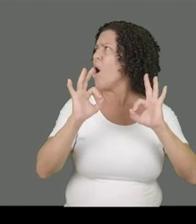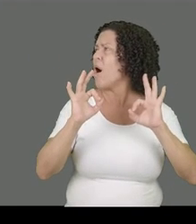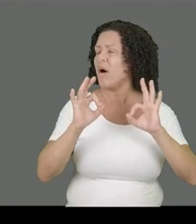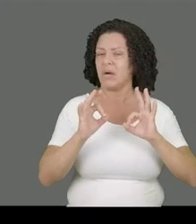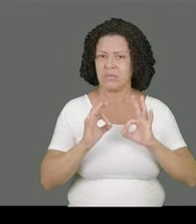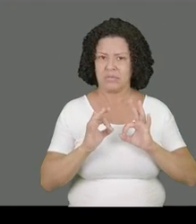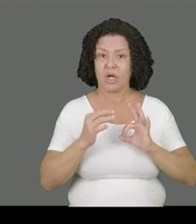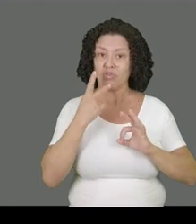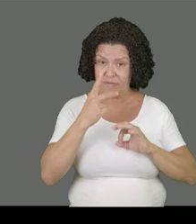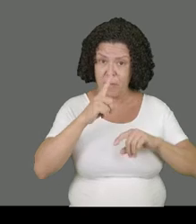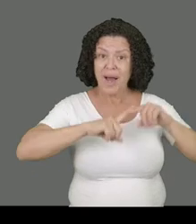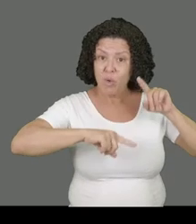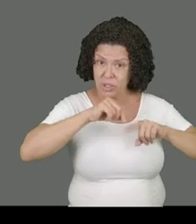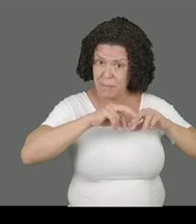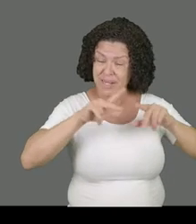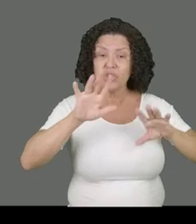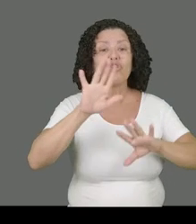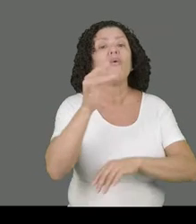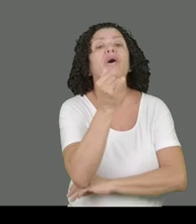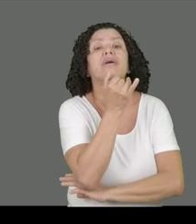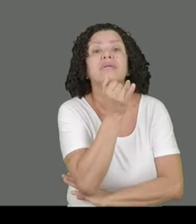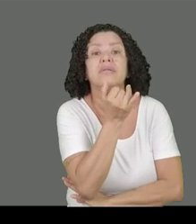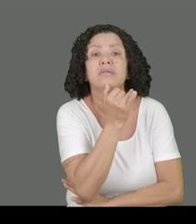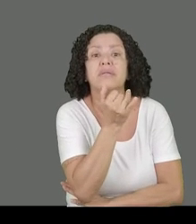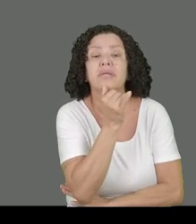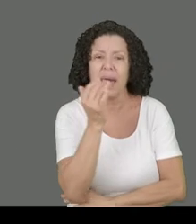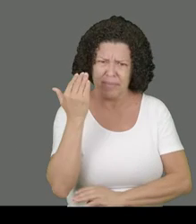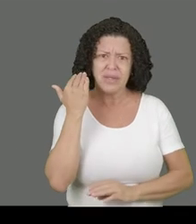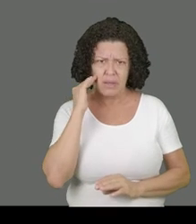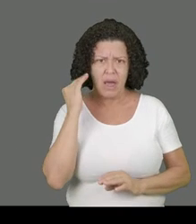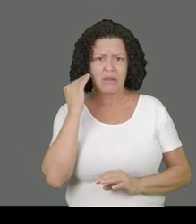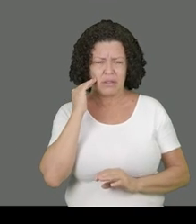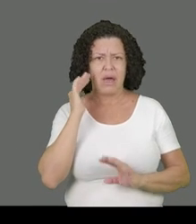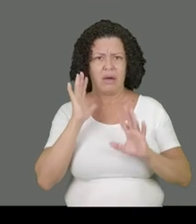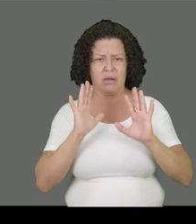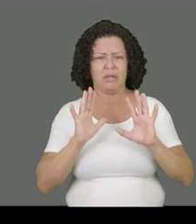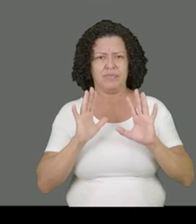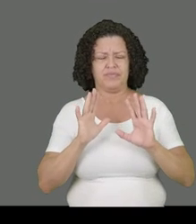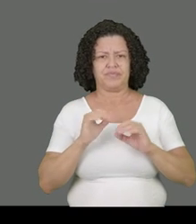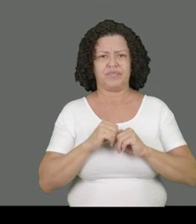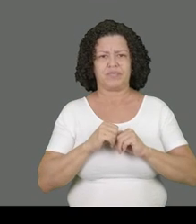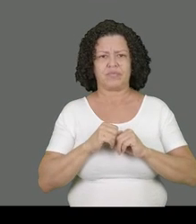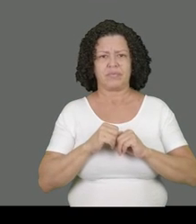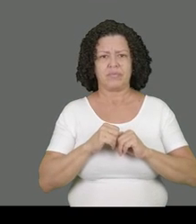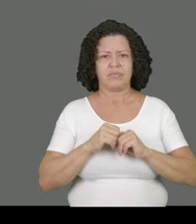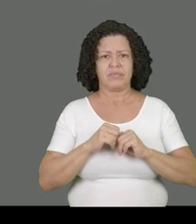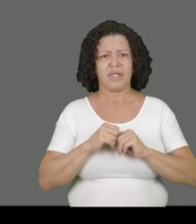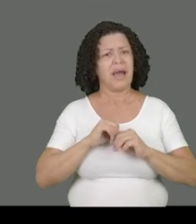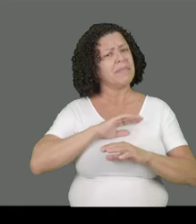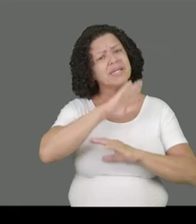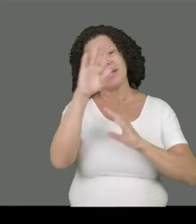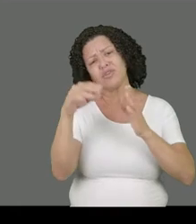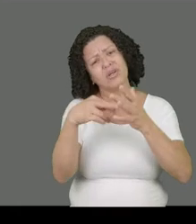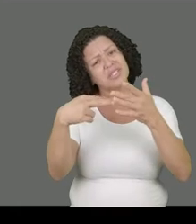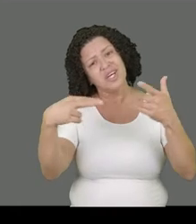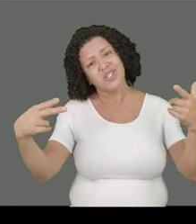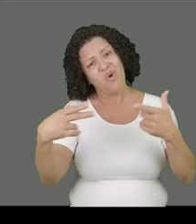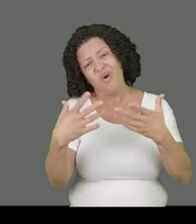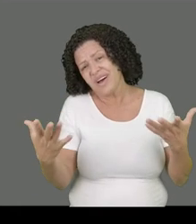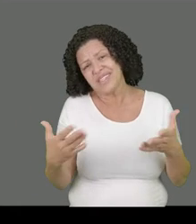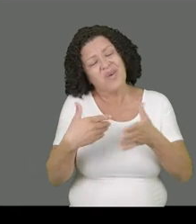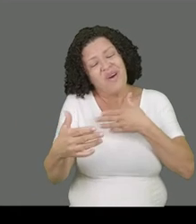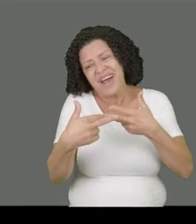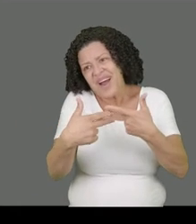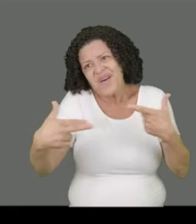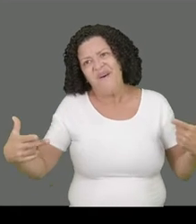que eu queria. Estou falando de uma coisa material. Estou dando um exemplo material. Mas isso se aplica a todas as coisas